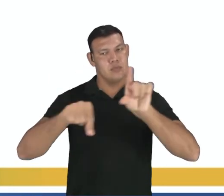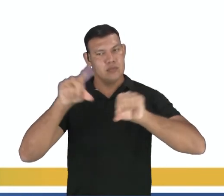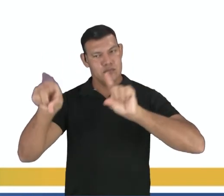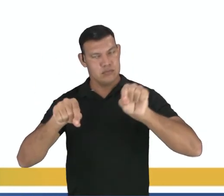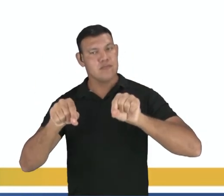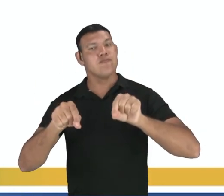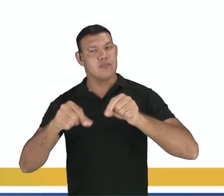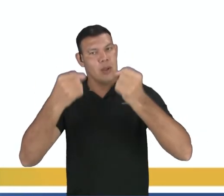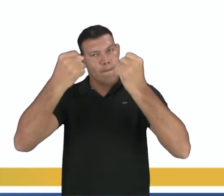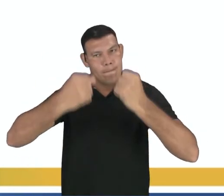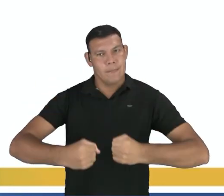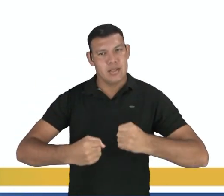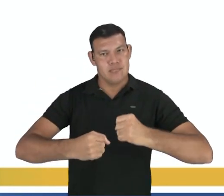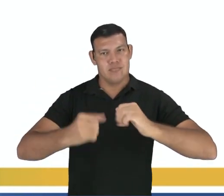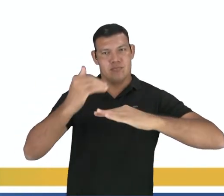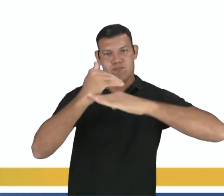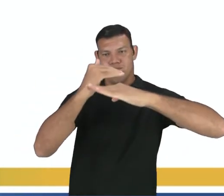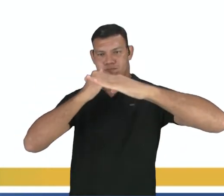numa posição de